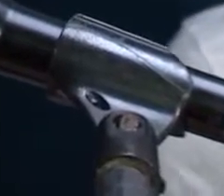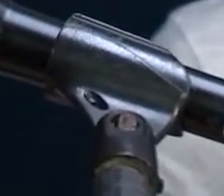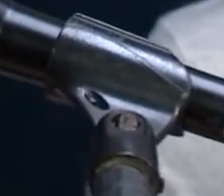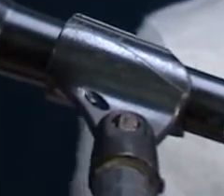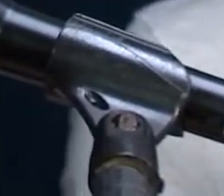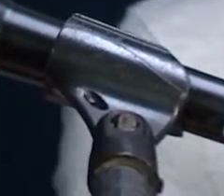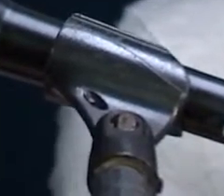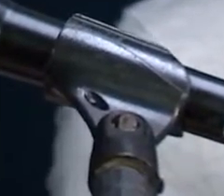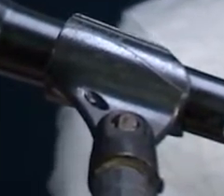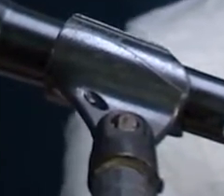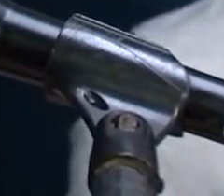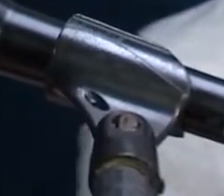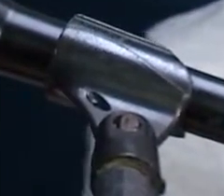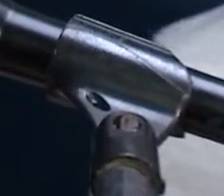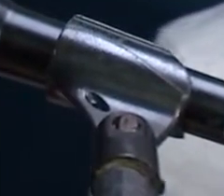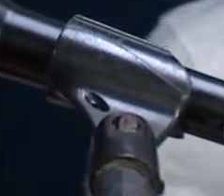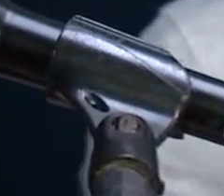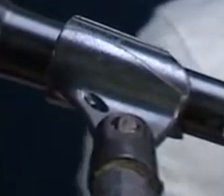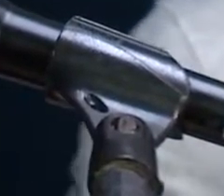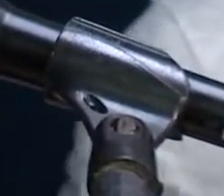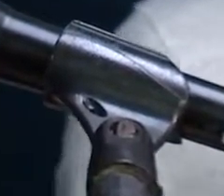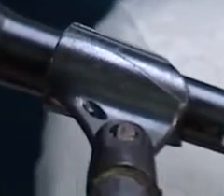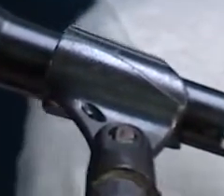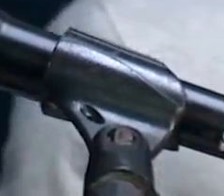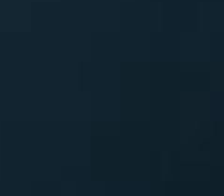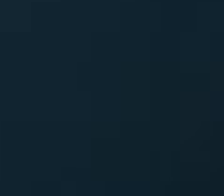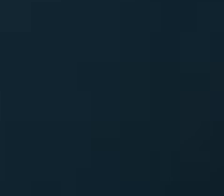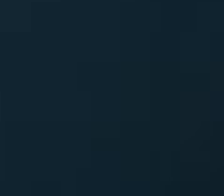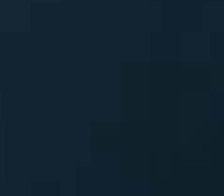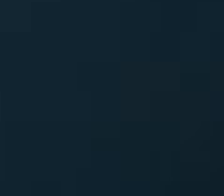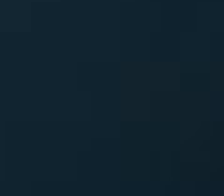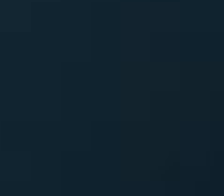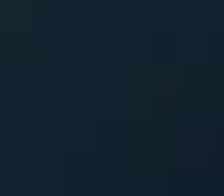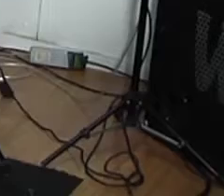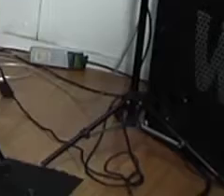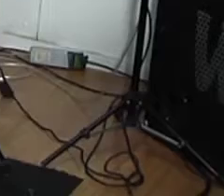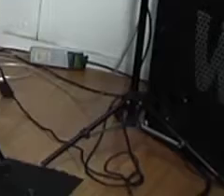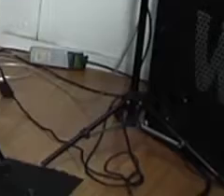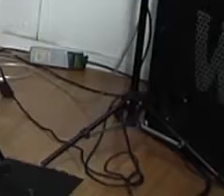can save the one that's so very lovely,